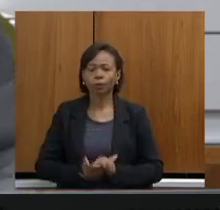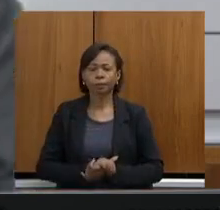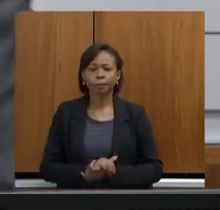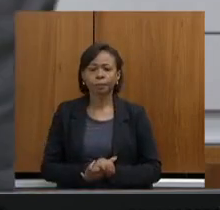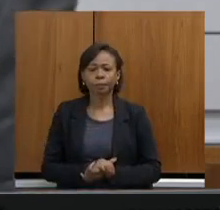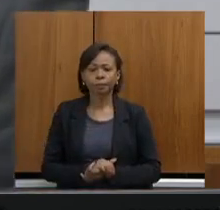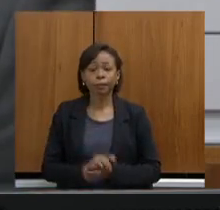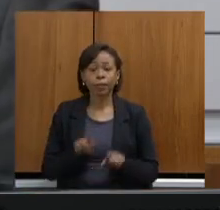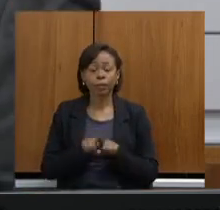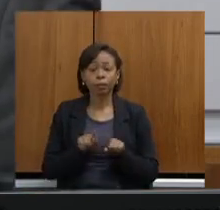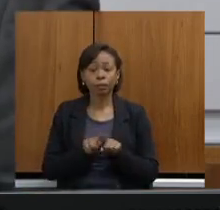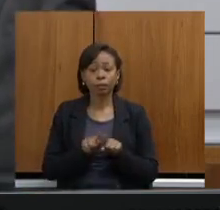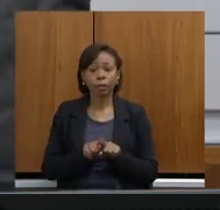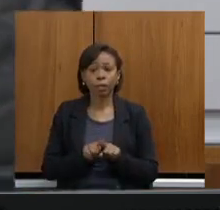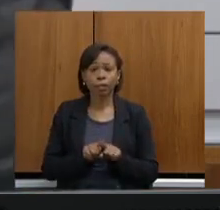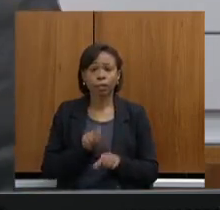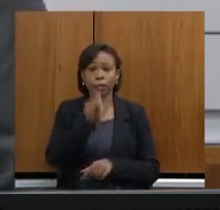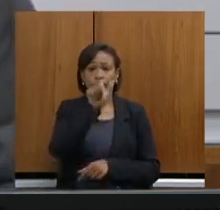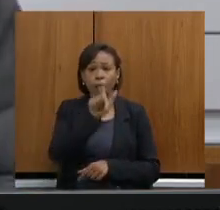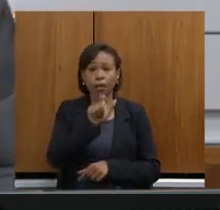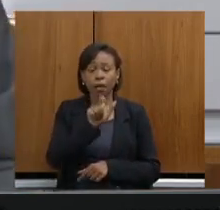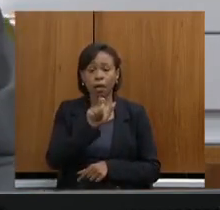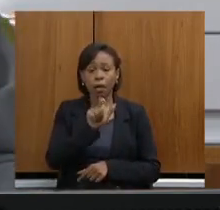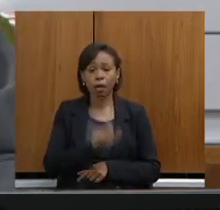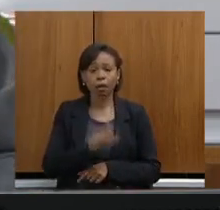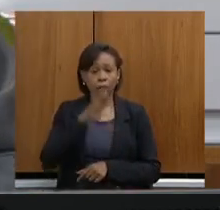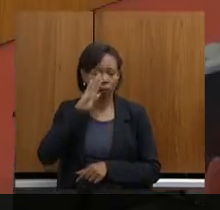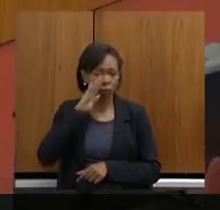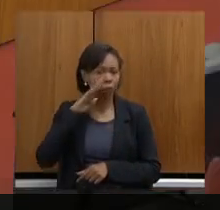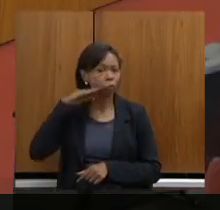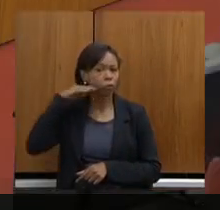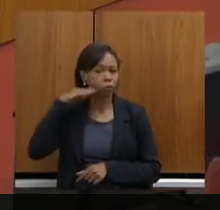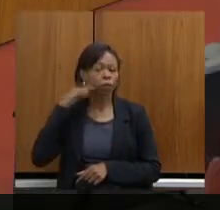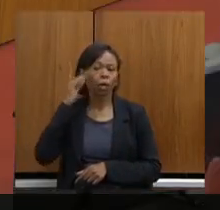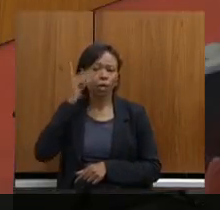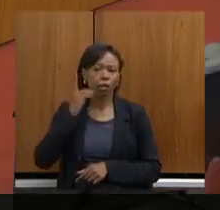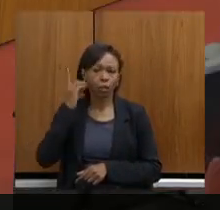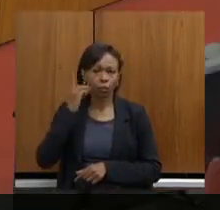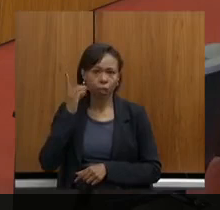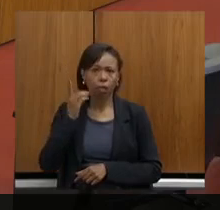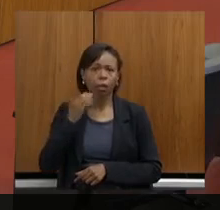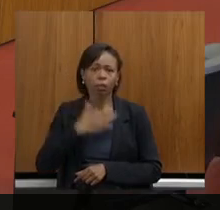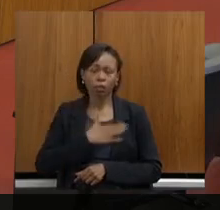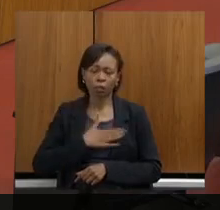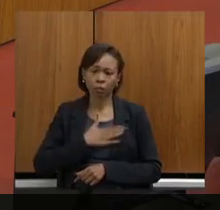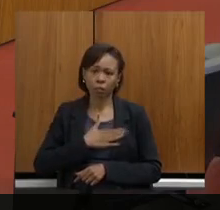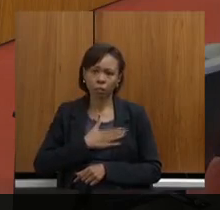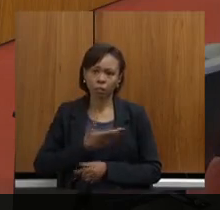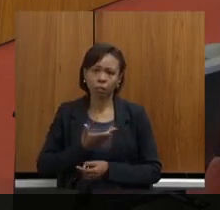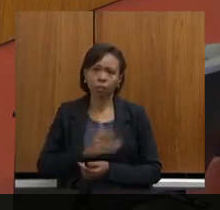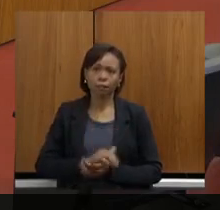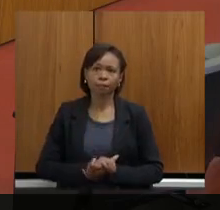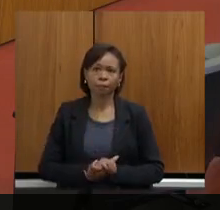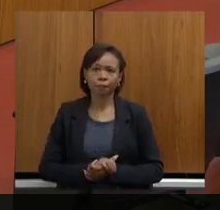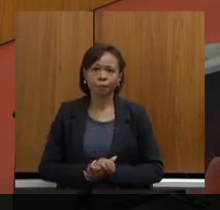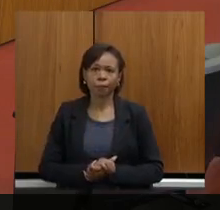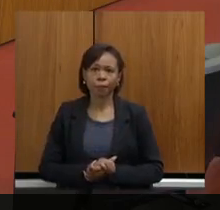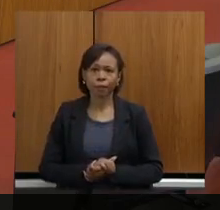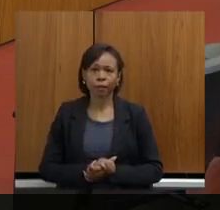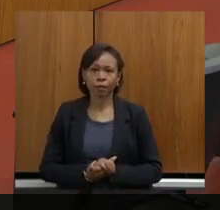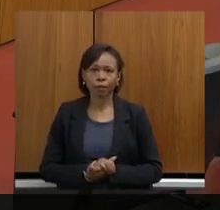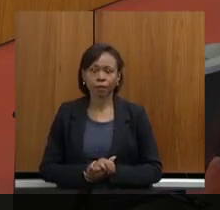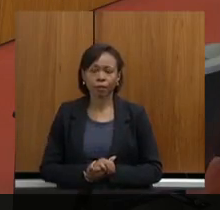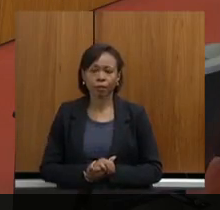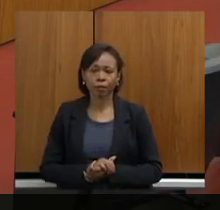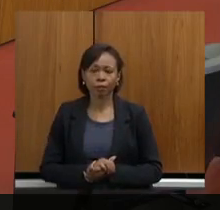e a nossa querida deputada Beatriz Cerqueira Alexandre Silveira está aí presente também um grande abraço